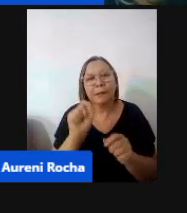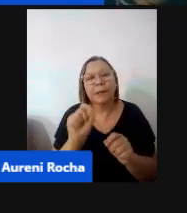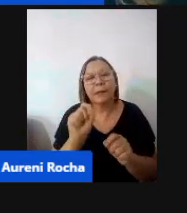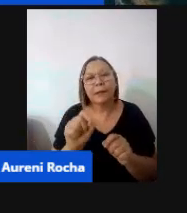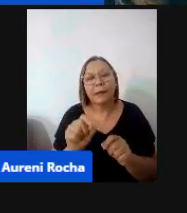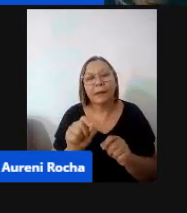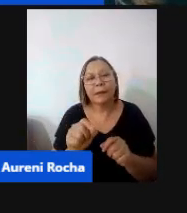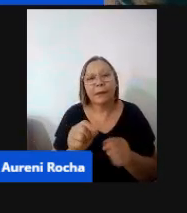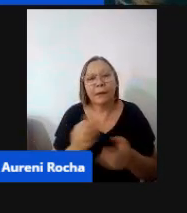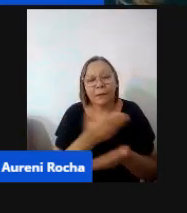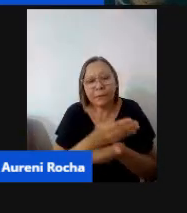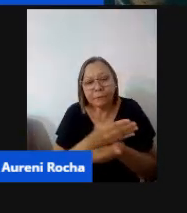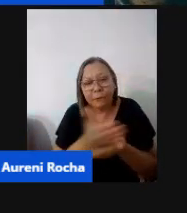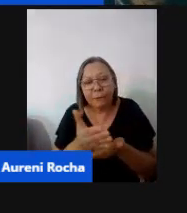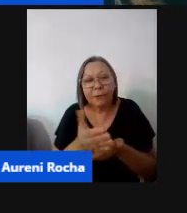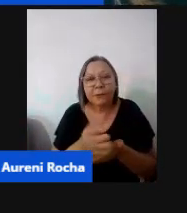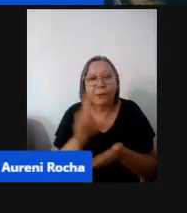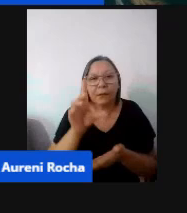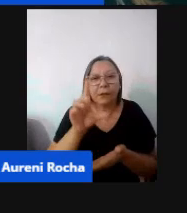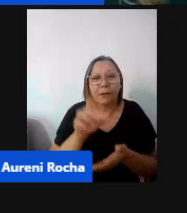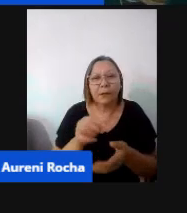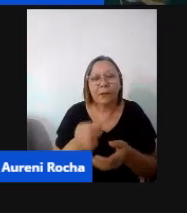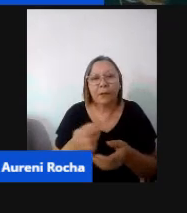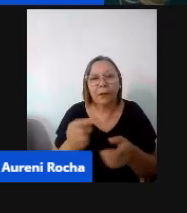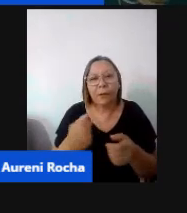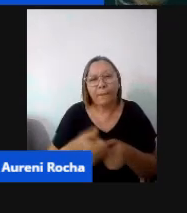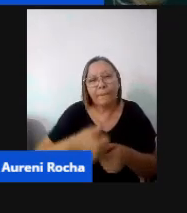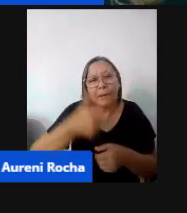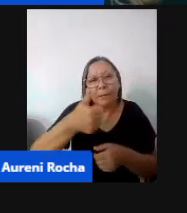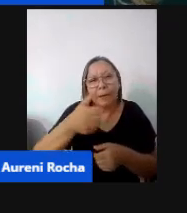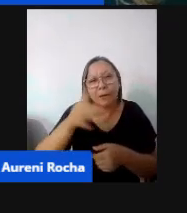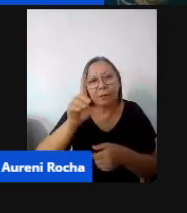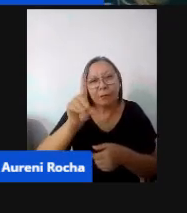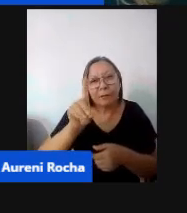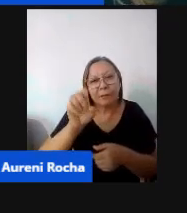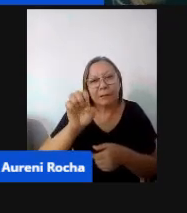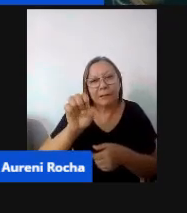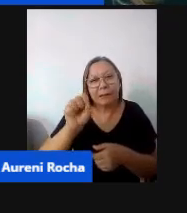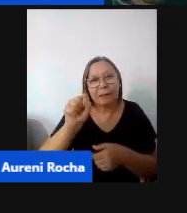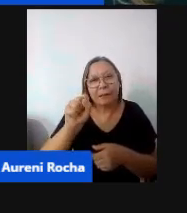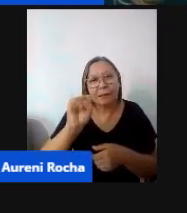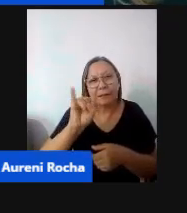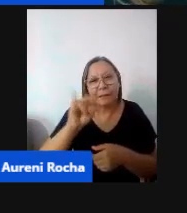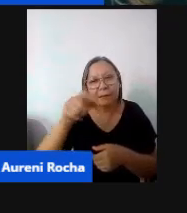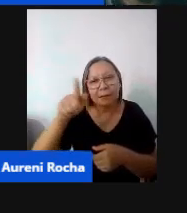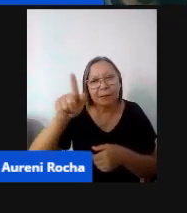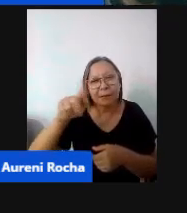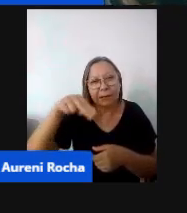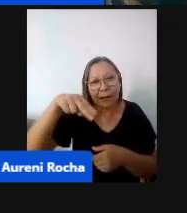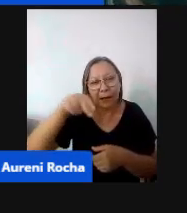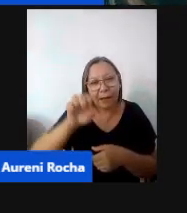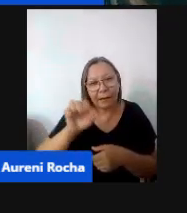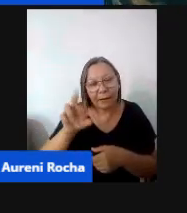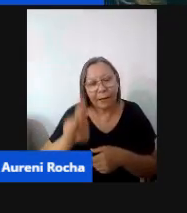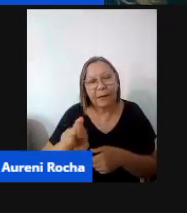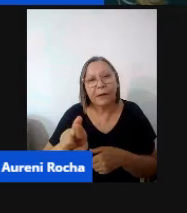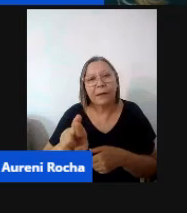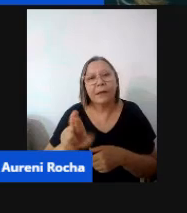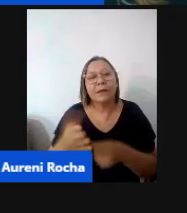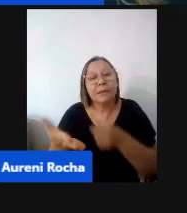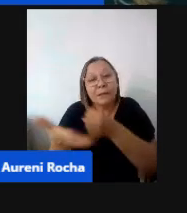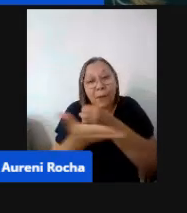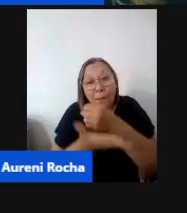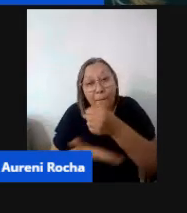vai construir sua aula, sua apresentação, existem algumas coisas que são base, né? Que são importantes que você tenha